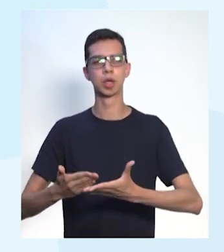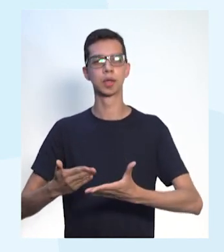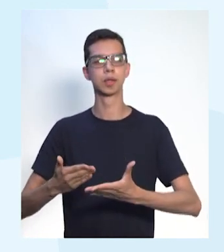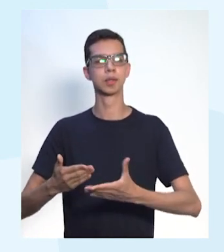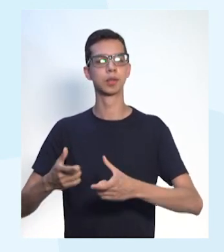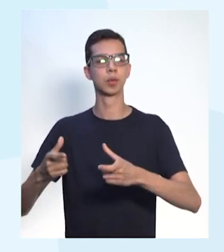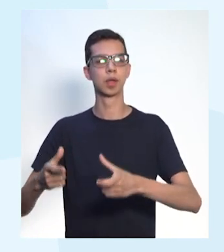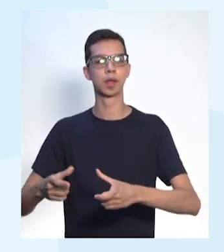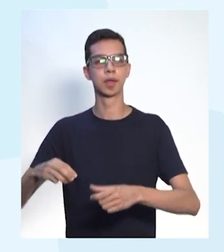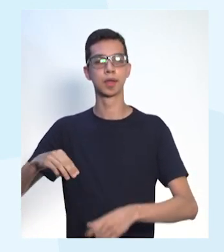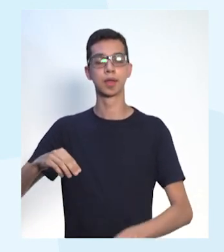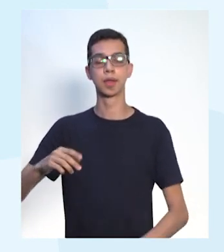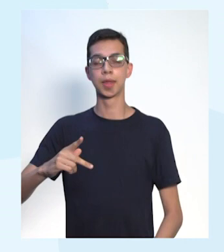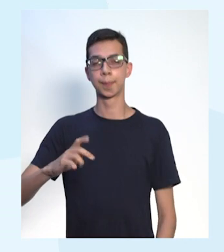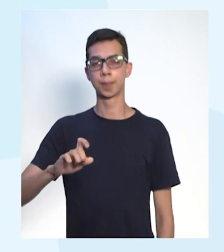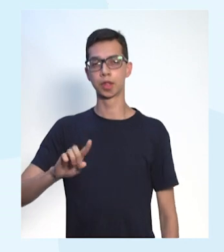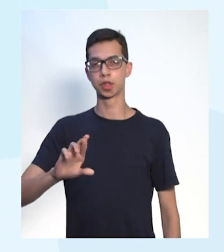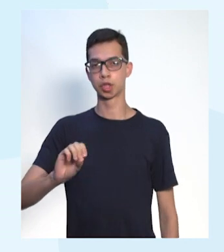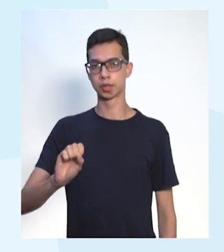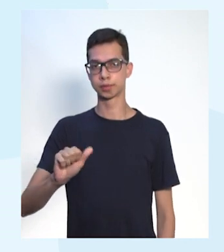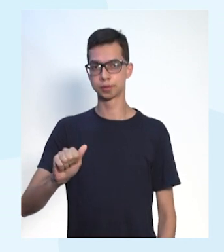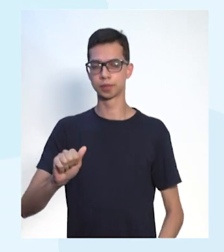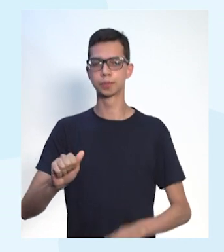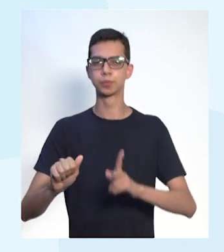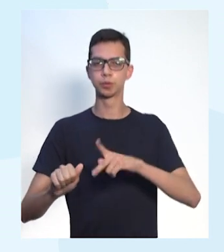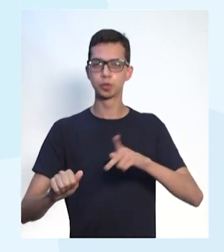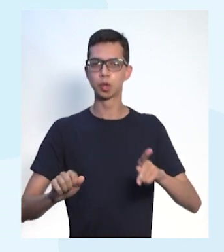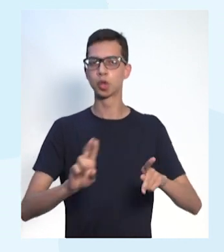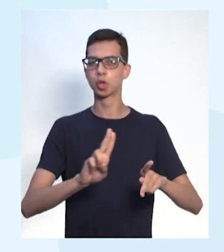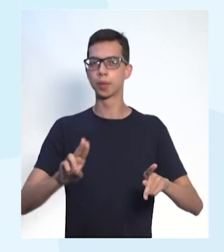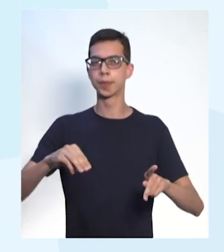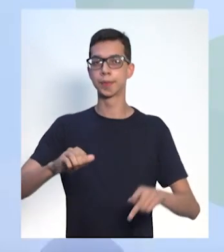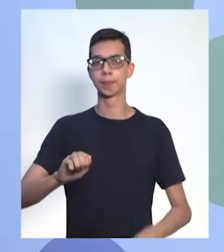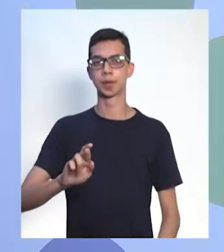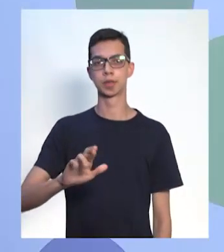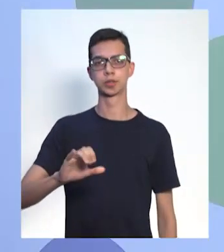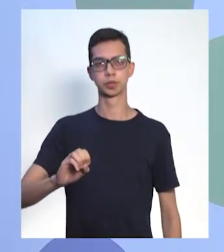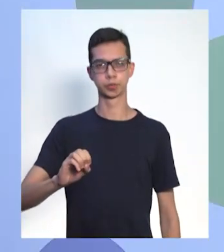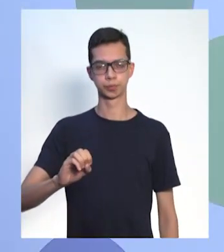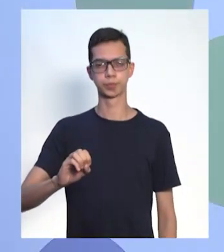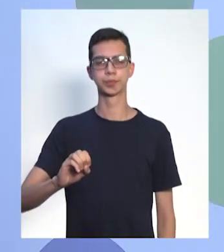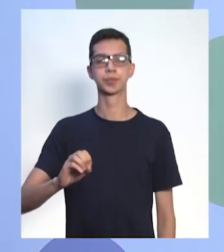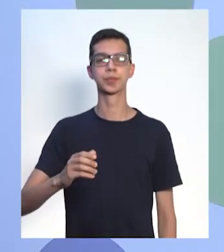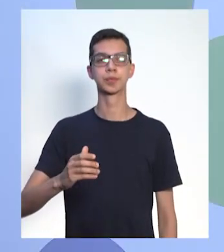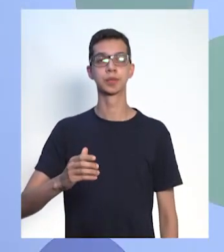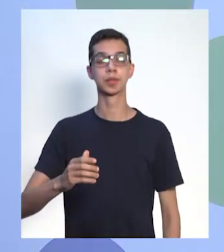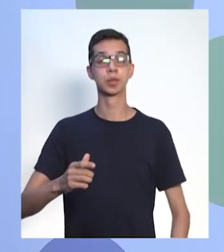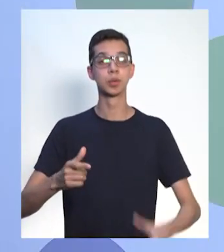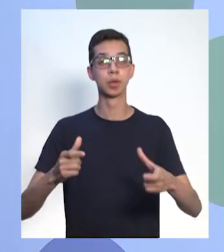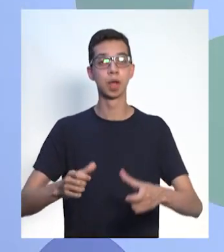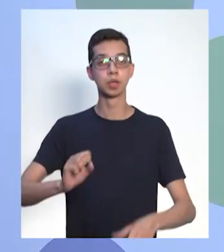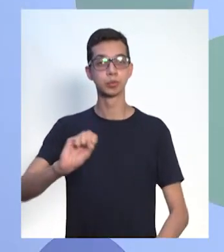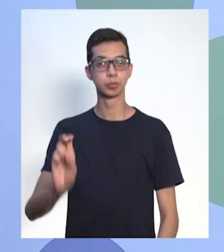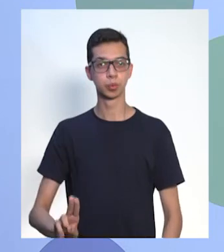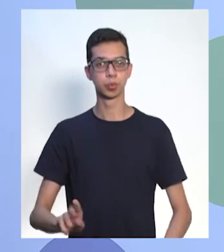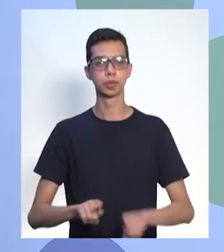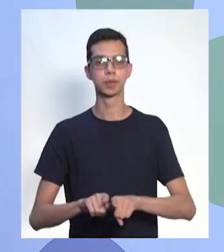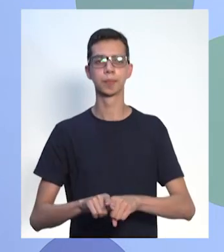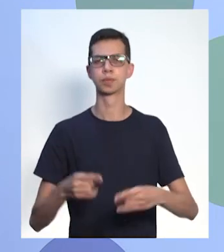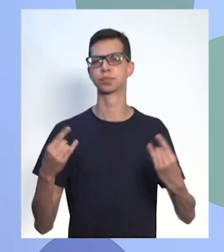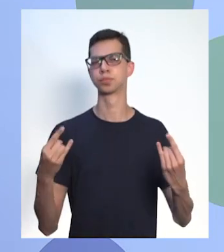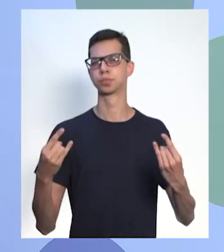Márcio Teixeira aí da Escola Pedrosa, com a gente aí. Suzano. Vamos, pessoal, vamos aí. Aí, ó, o rock pesado,